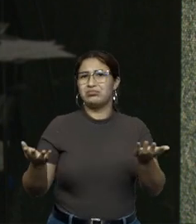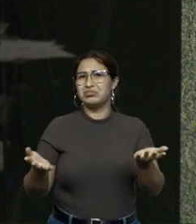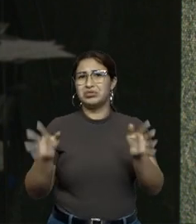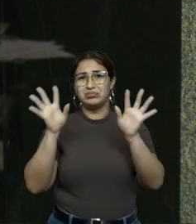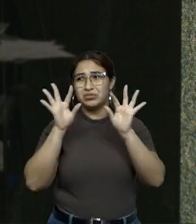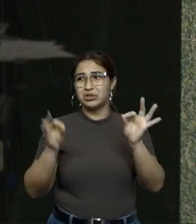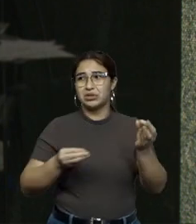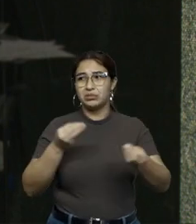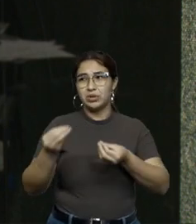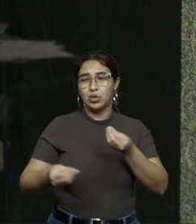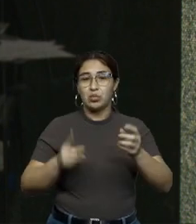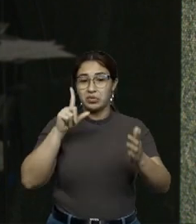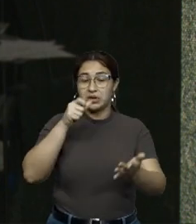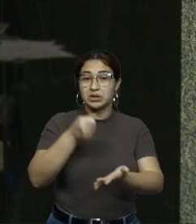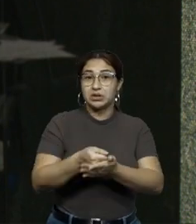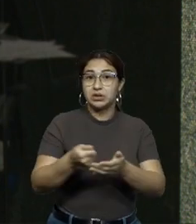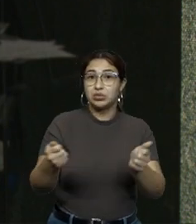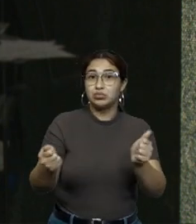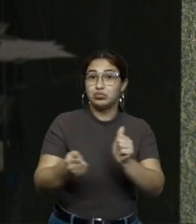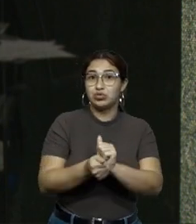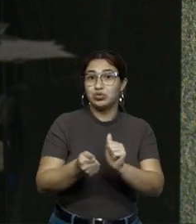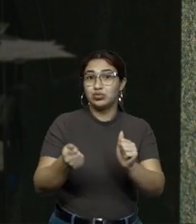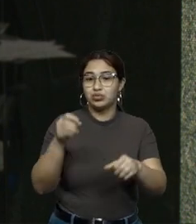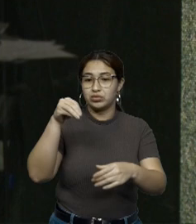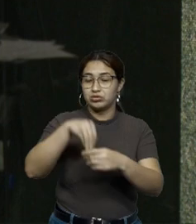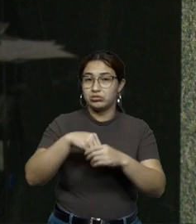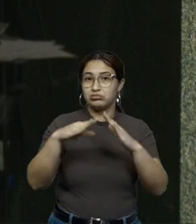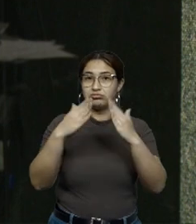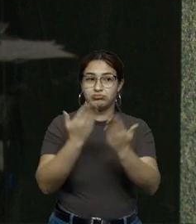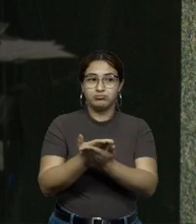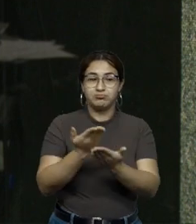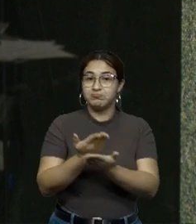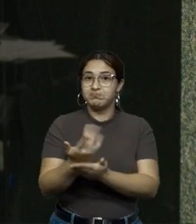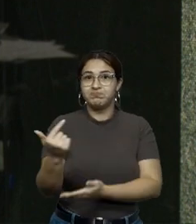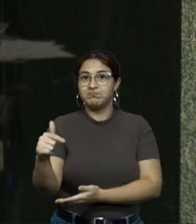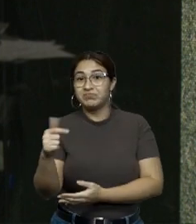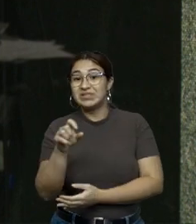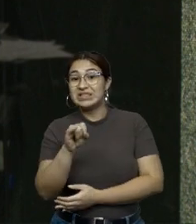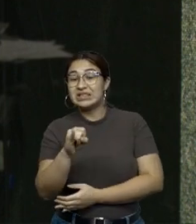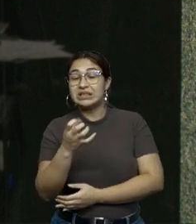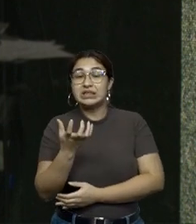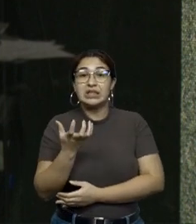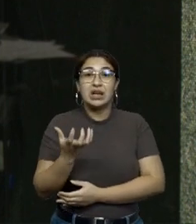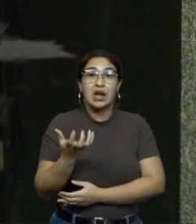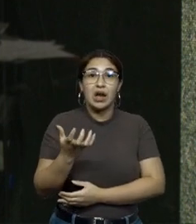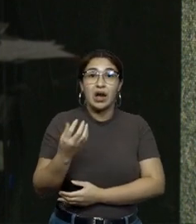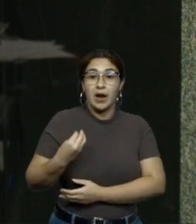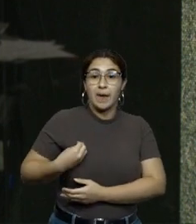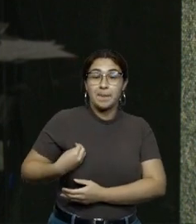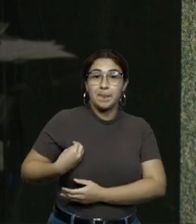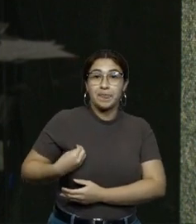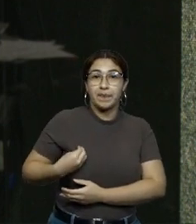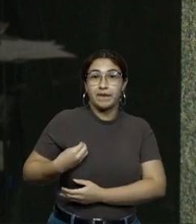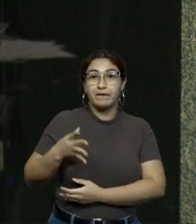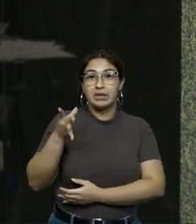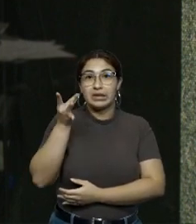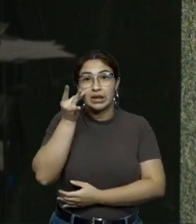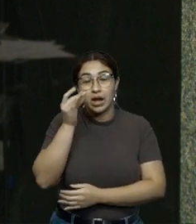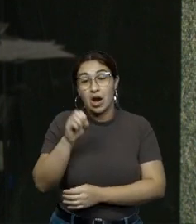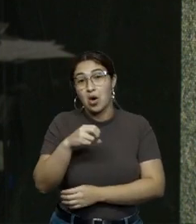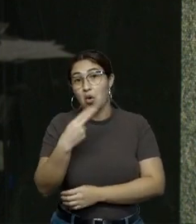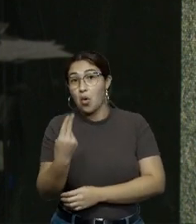foi decidido não foi feito umas escuta nas escolas se eles queriam é chamada presencial o chamado online